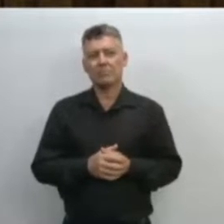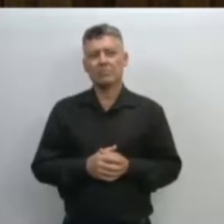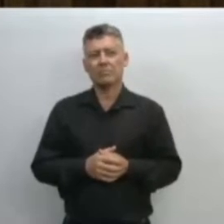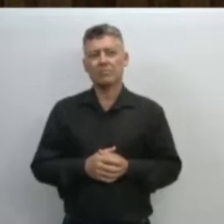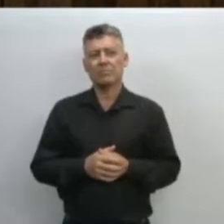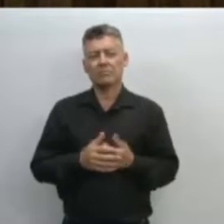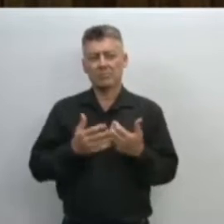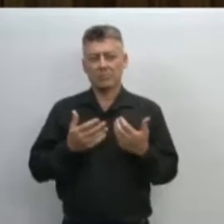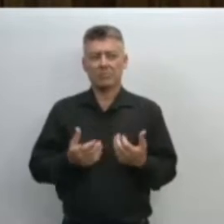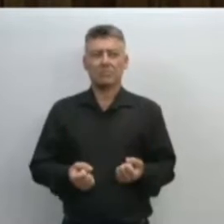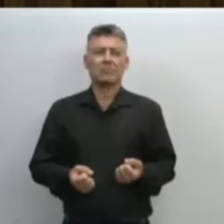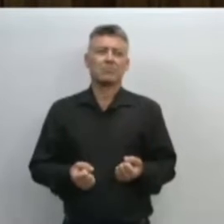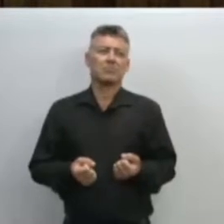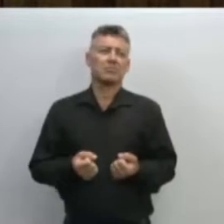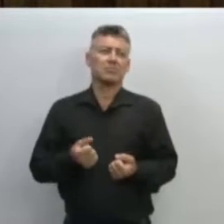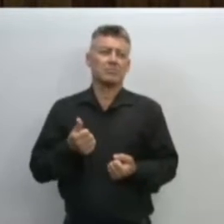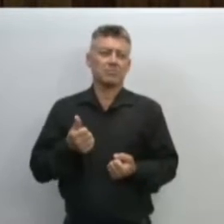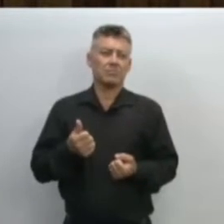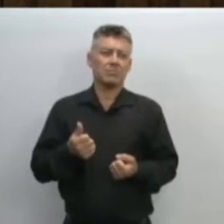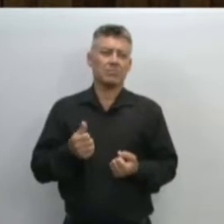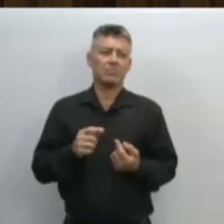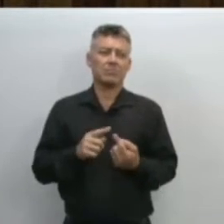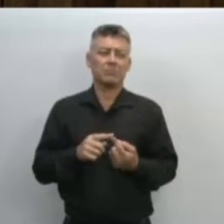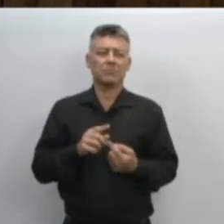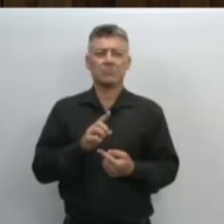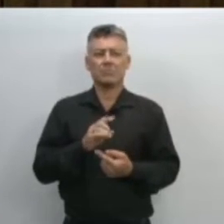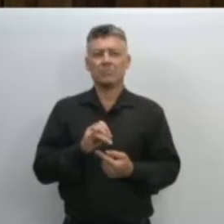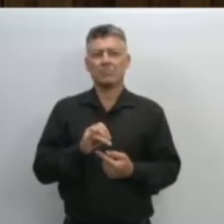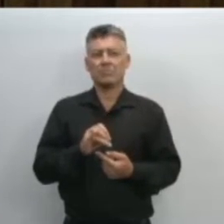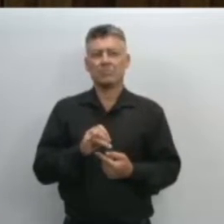Deferido o pedido de Vossa Excelência, logo após a vereadora Diva.